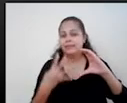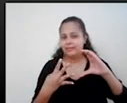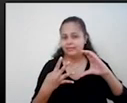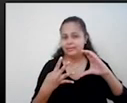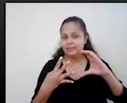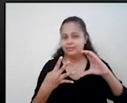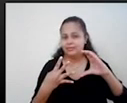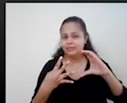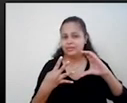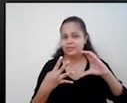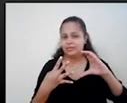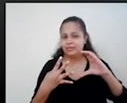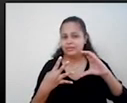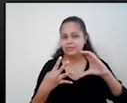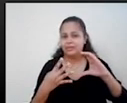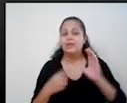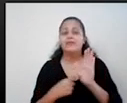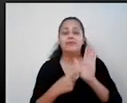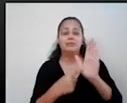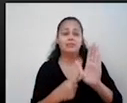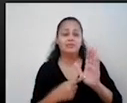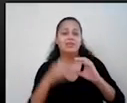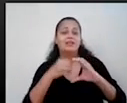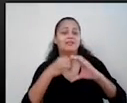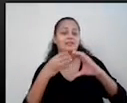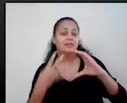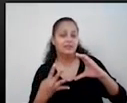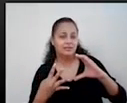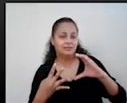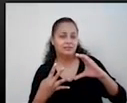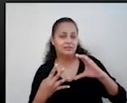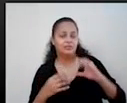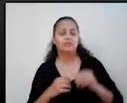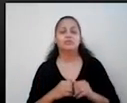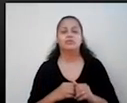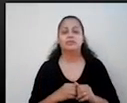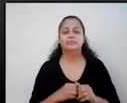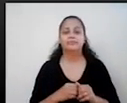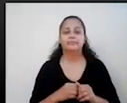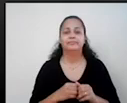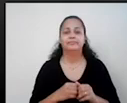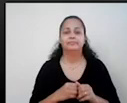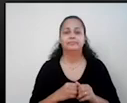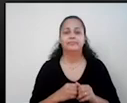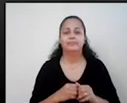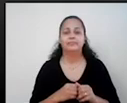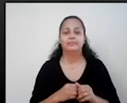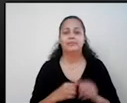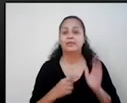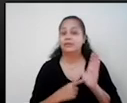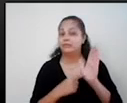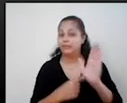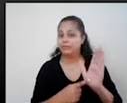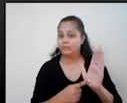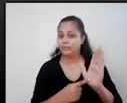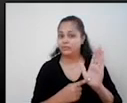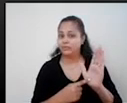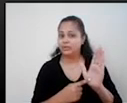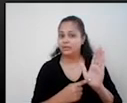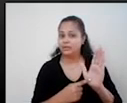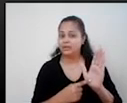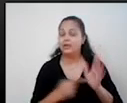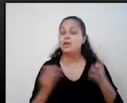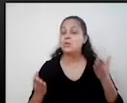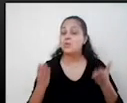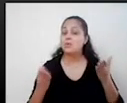são as suas características? Ele vai dar justamente a característica, tá? Então, esse predicativo, ele vai dar nessa expressão de quais